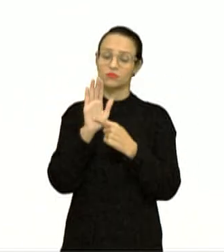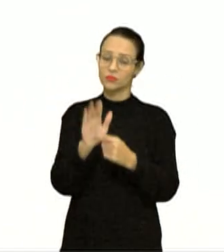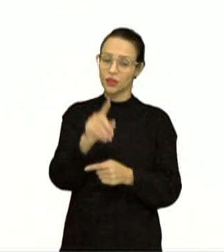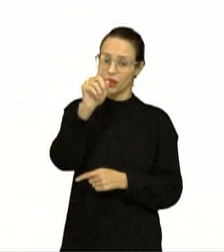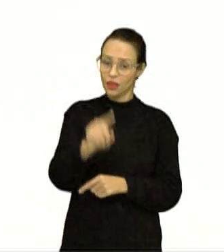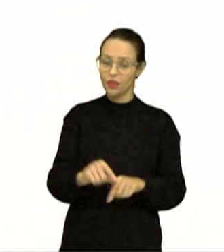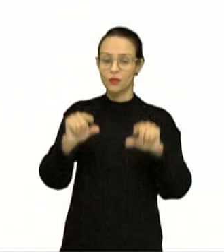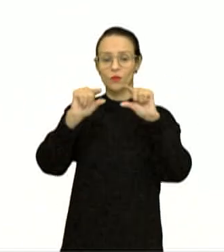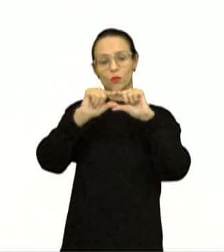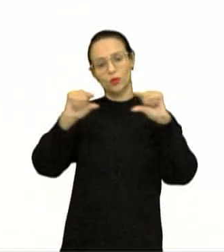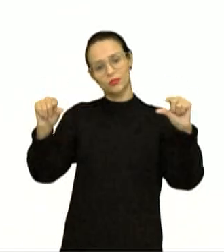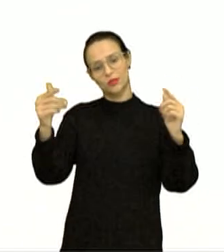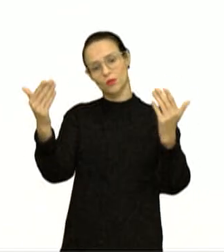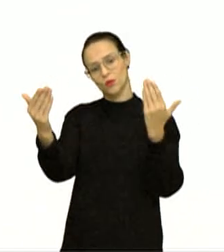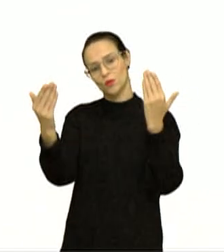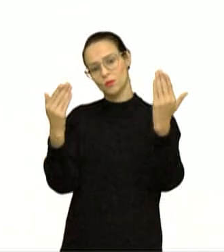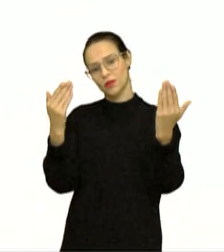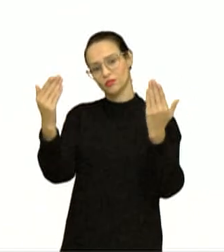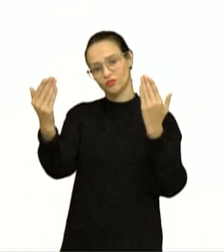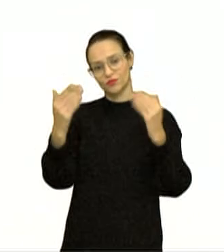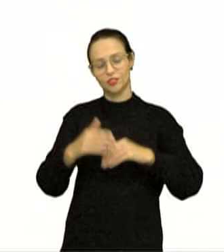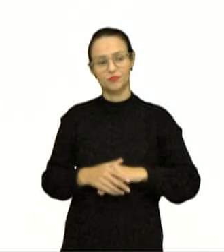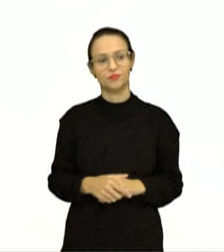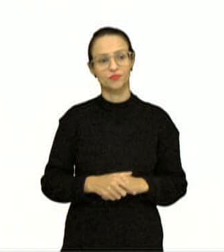uma oração comparativa.